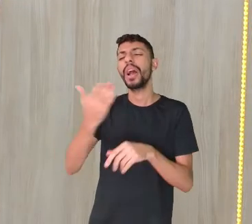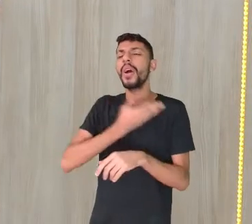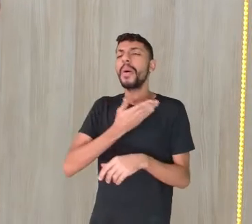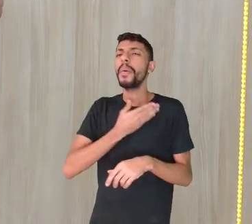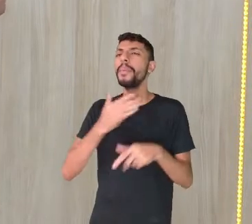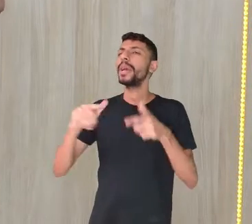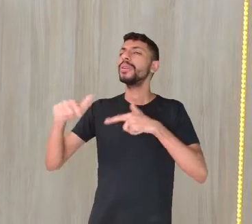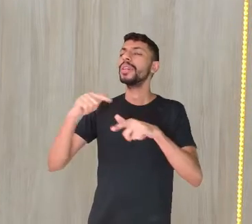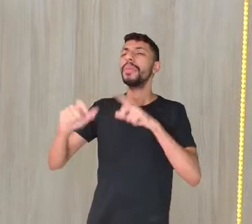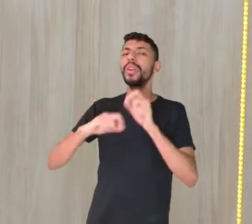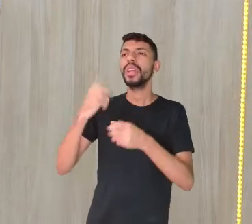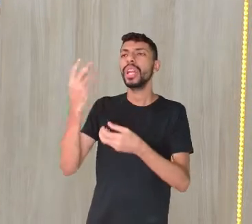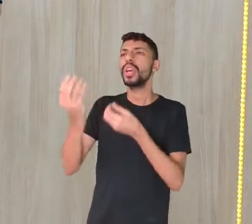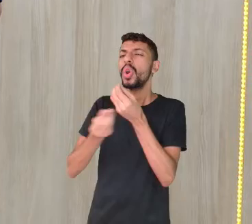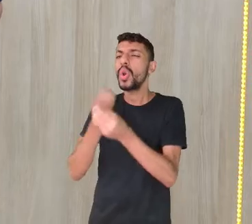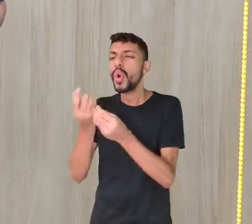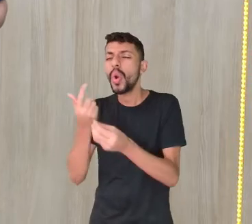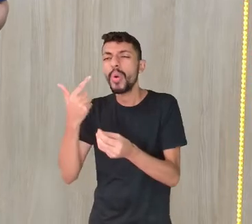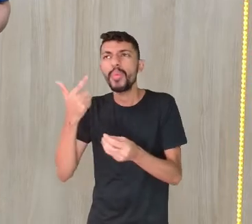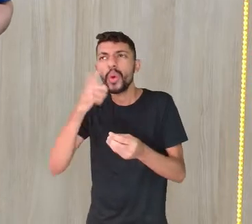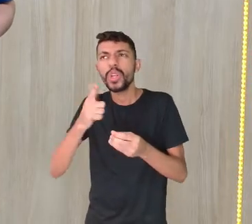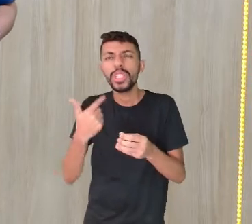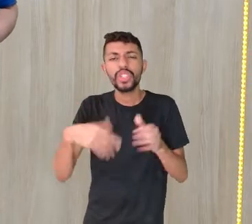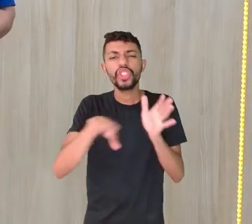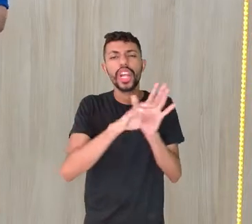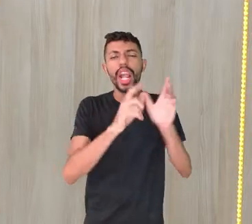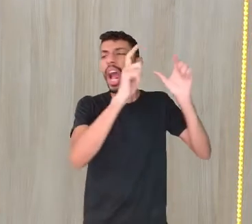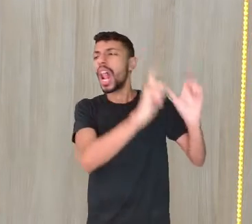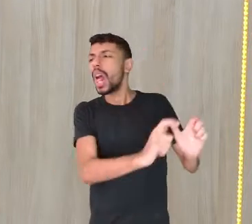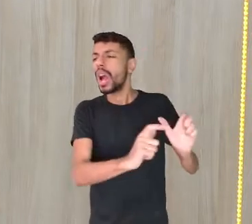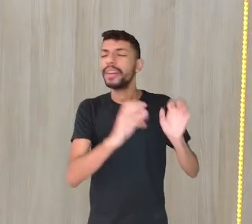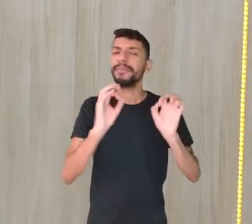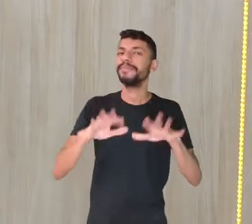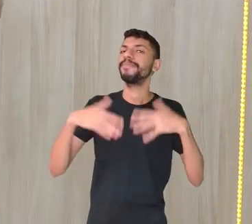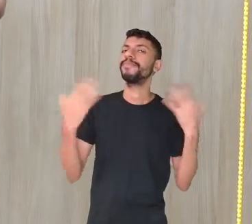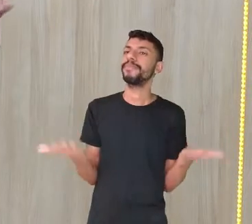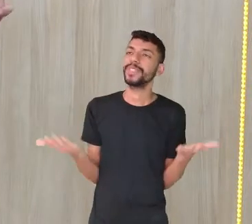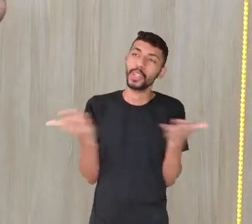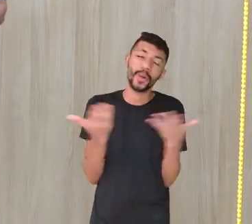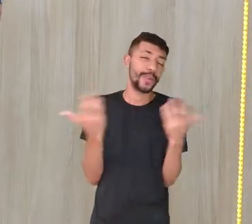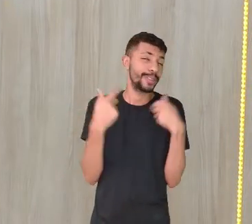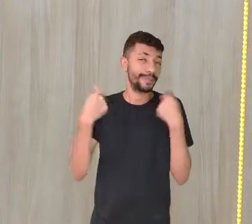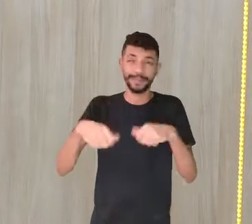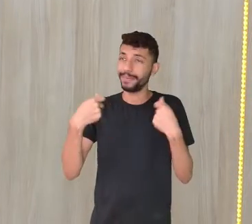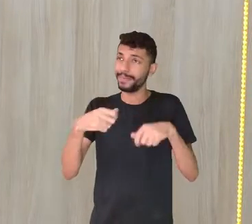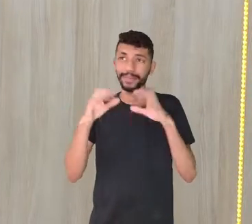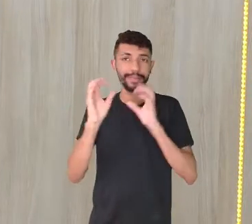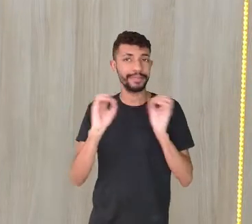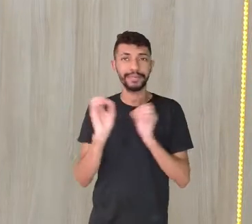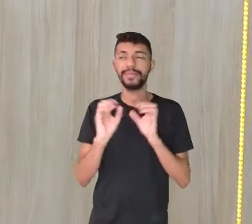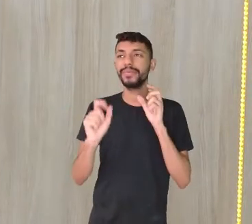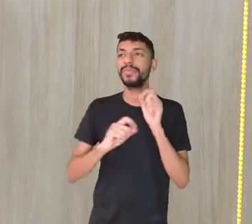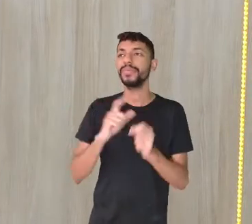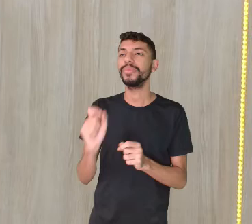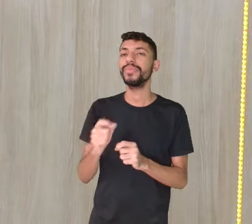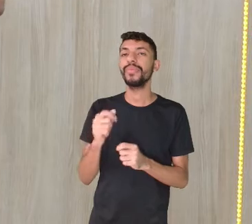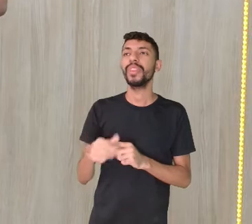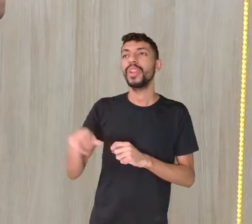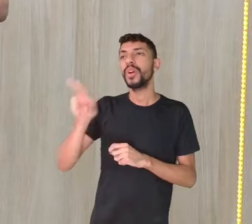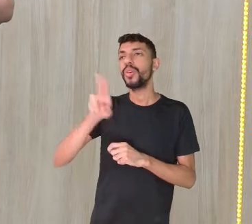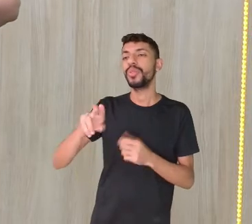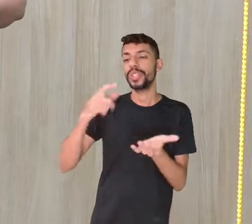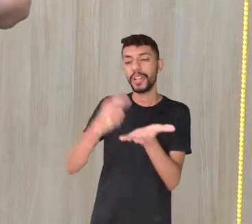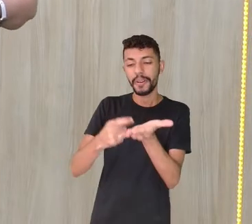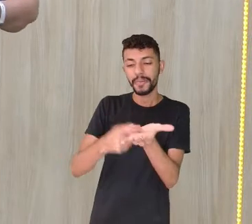no trabalho, como é que eu faço para chegar em um determinado lugar. E hoje a gente não precisa, através aí, né,